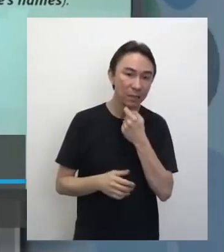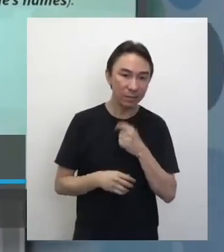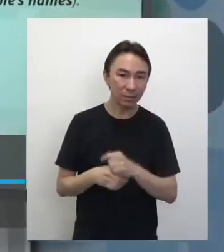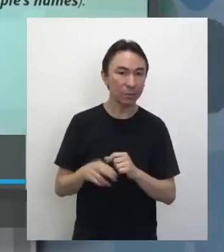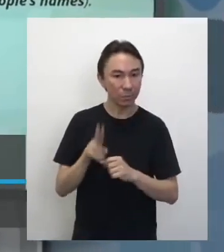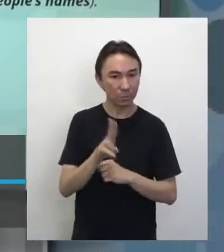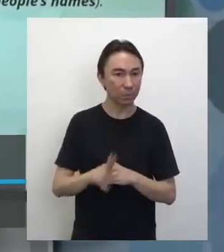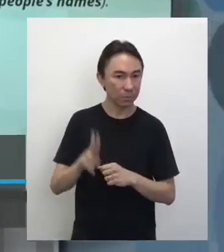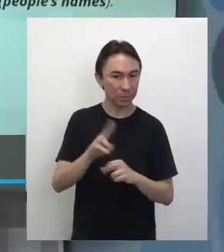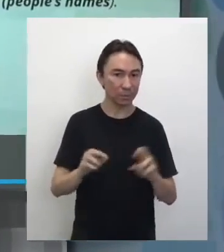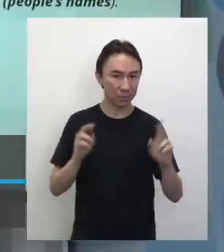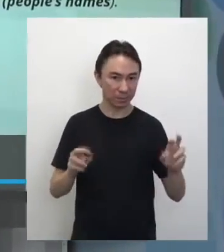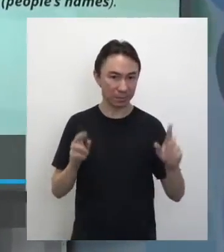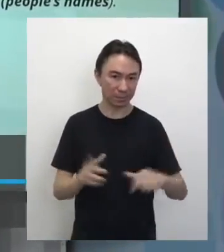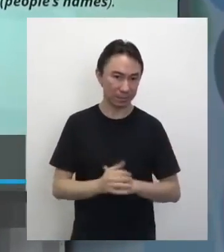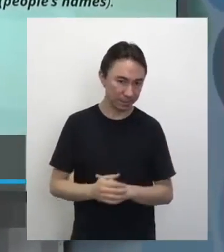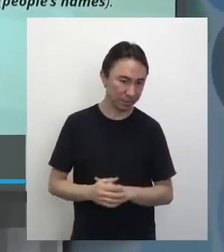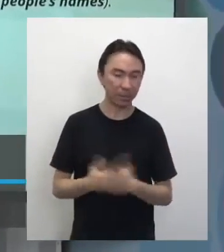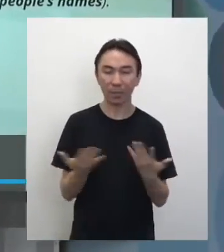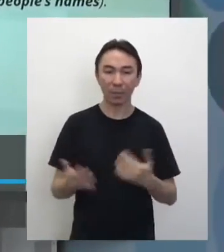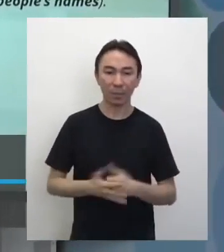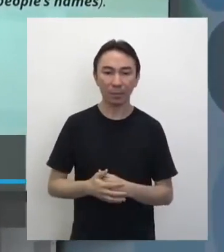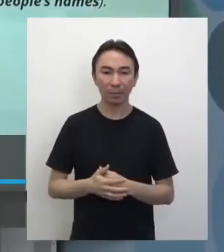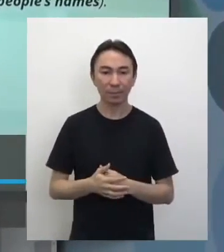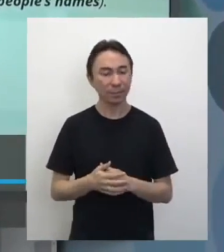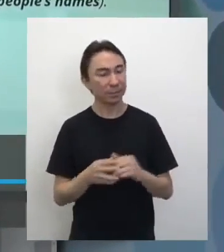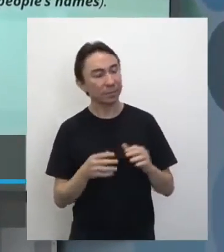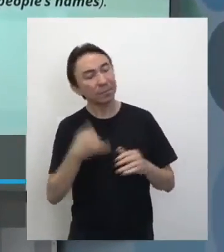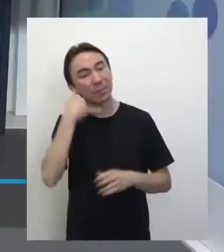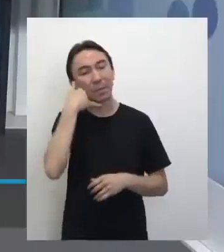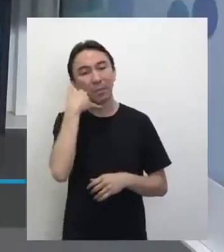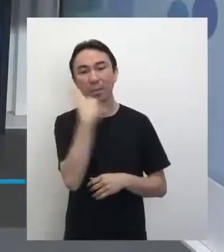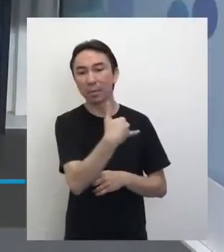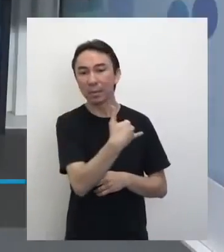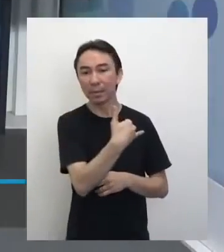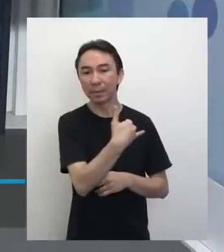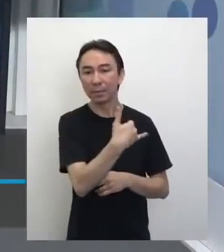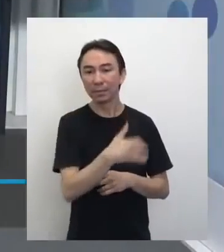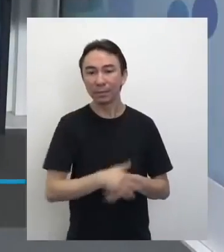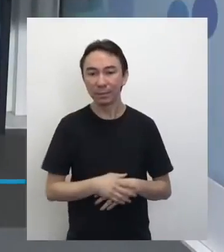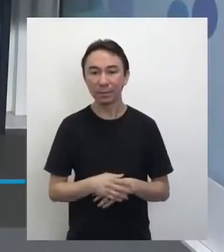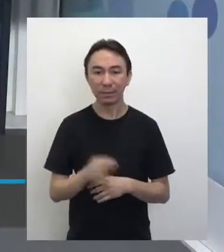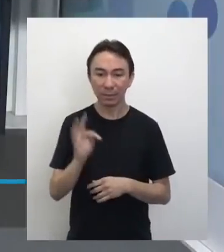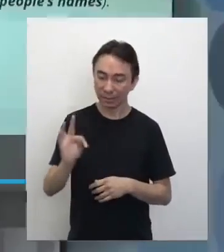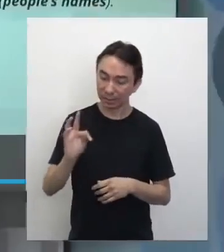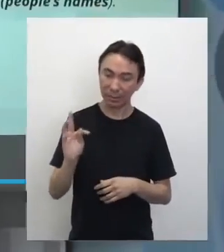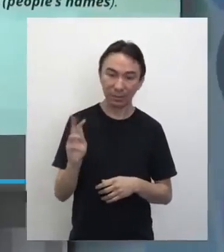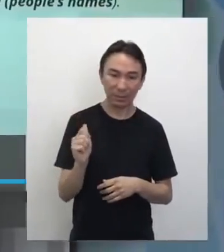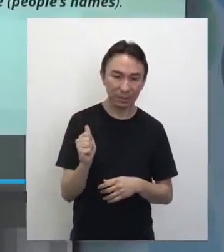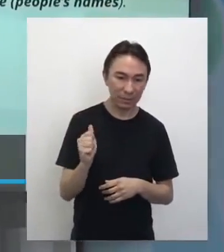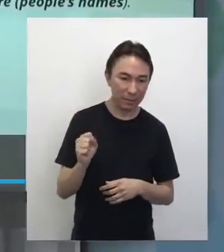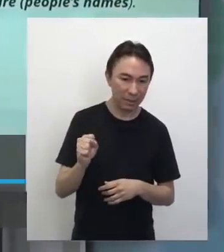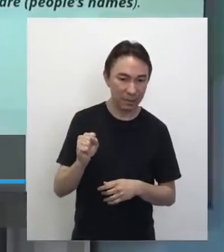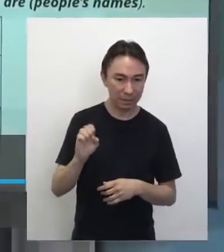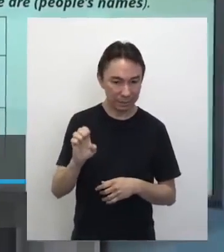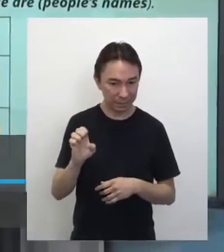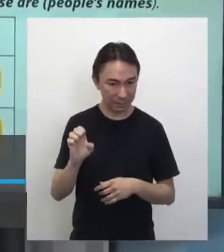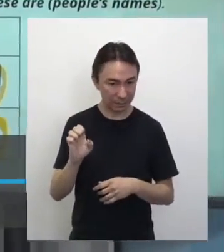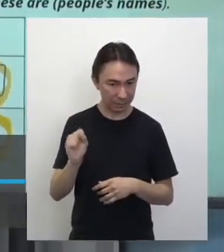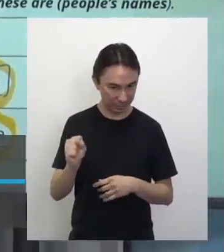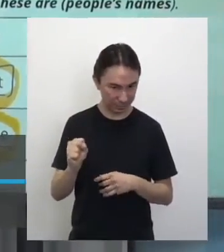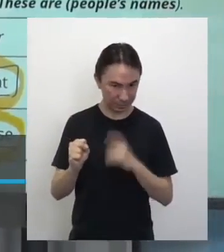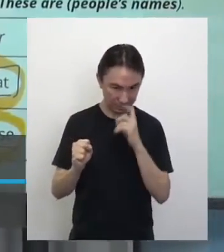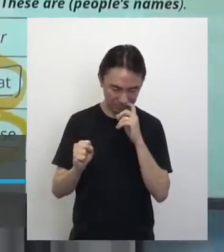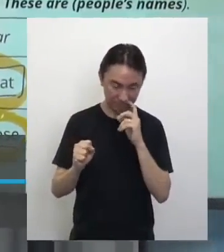outras situações por exemplo eu ligo para o Jorge vai falar os desses né existe essa situações também nós